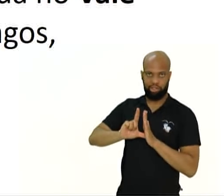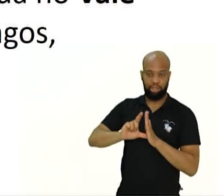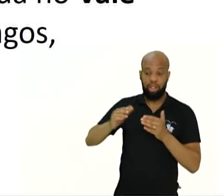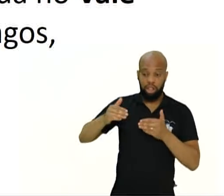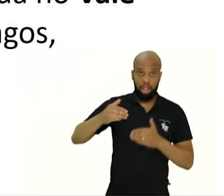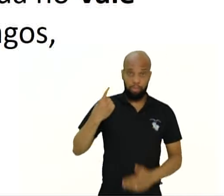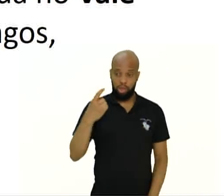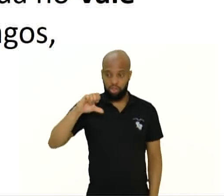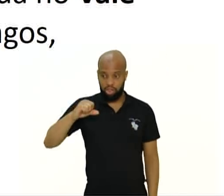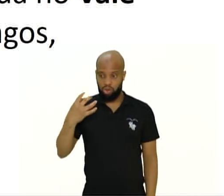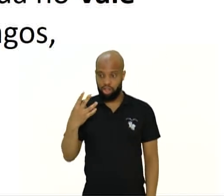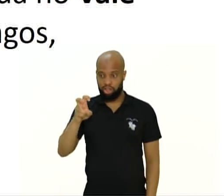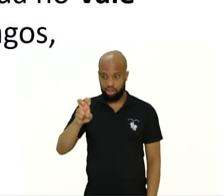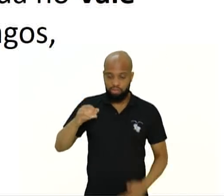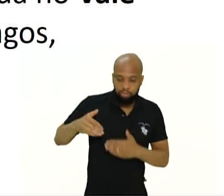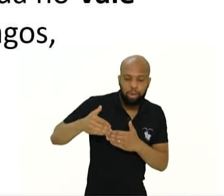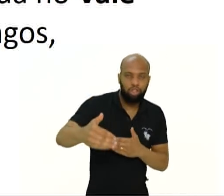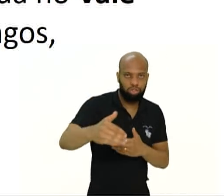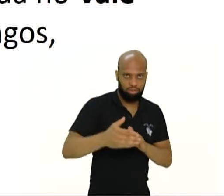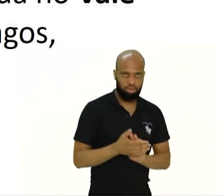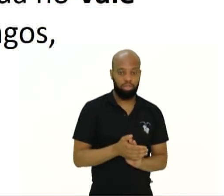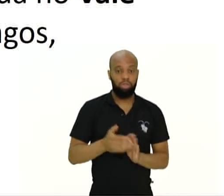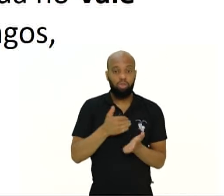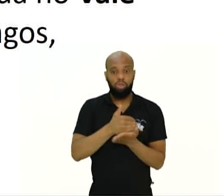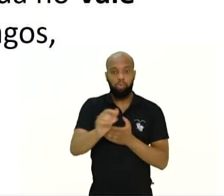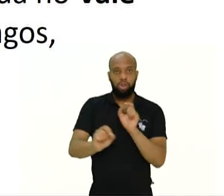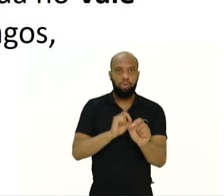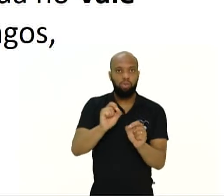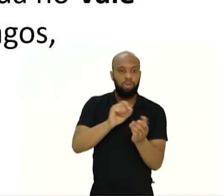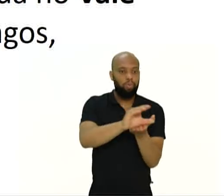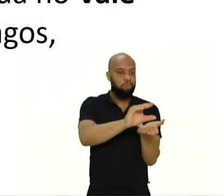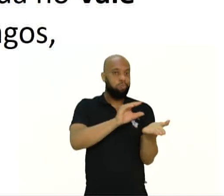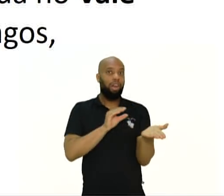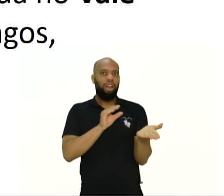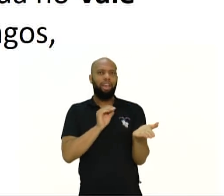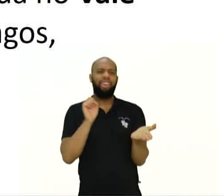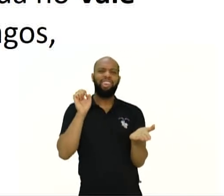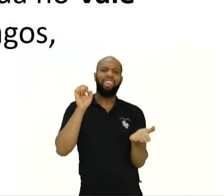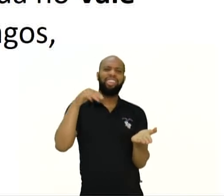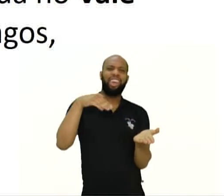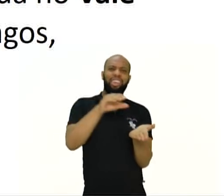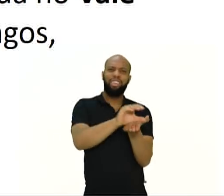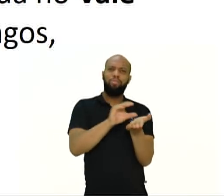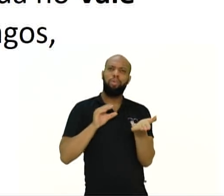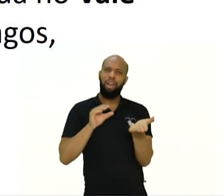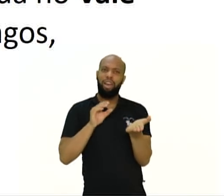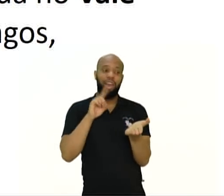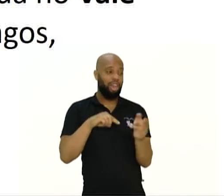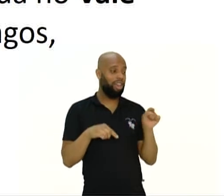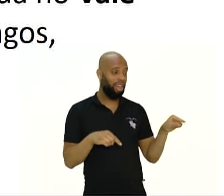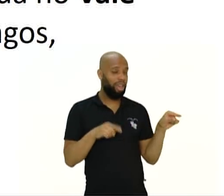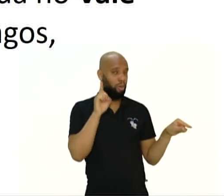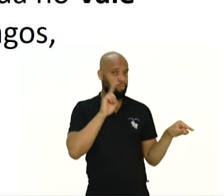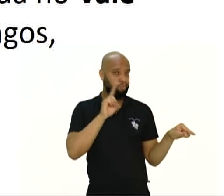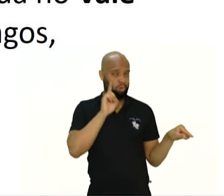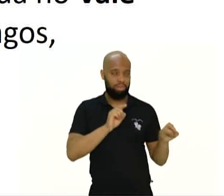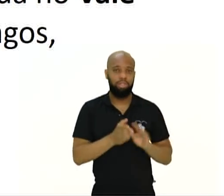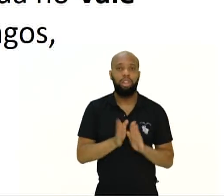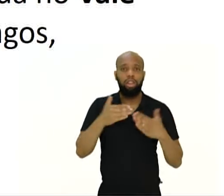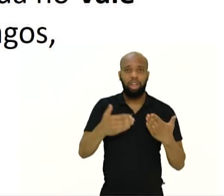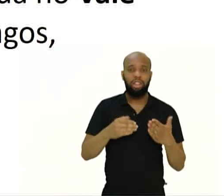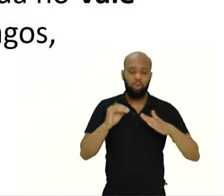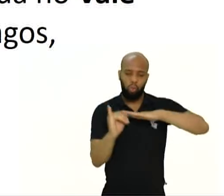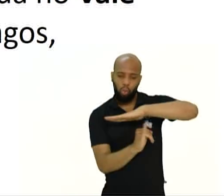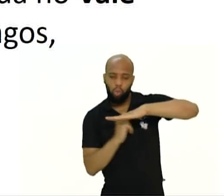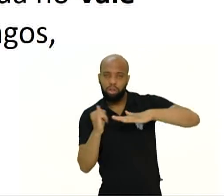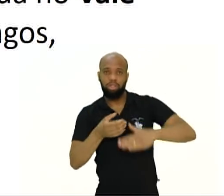de 1945. Vai começar a receber investimento dos Estados Unidos. Então, as indústrias do